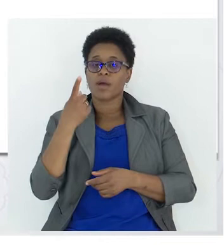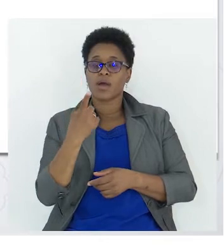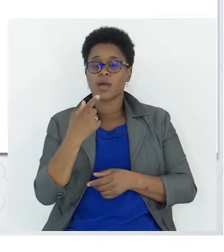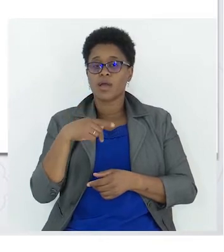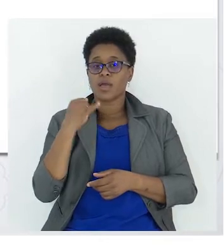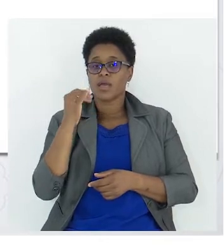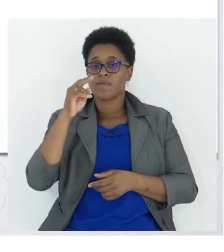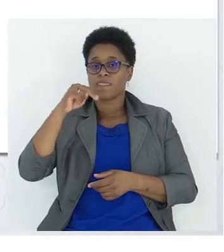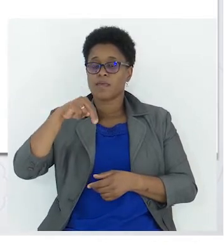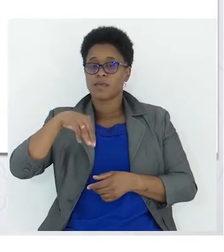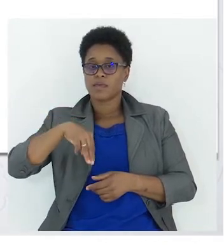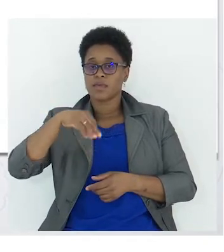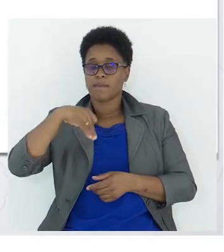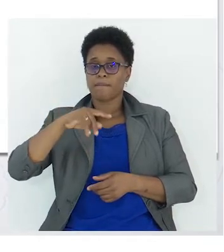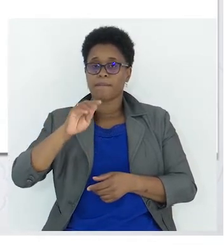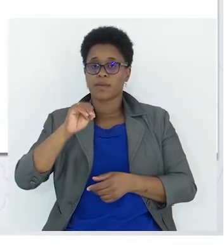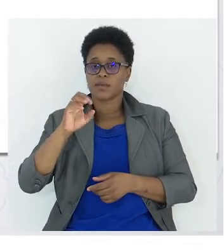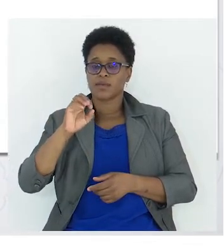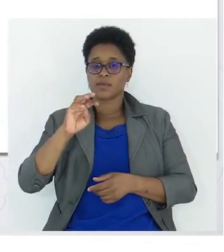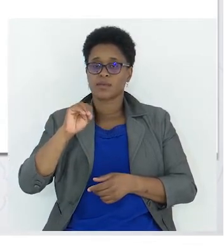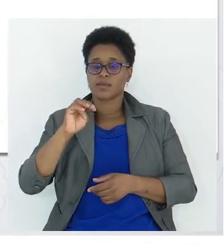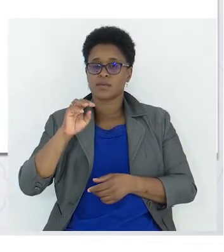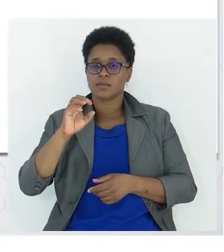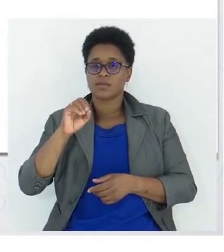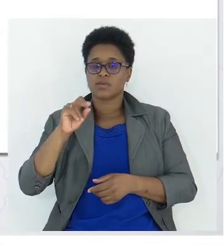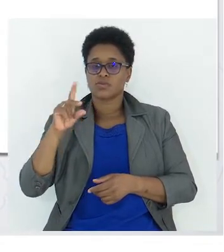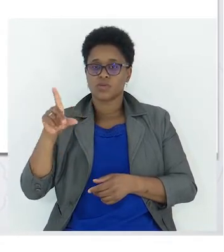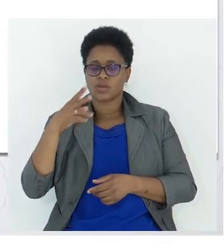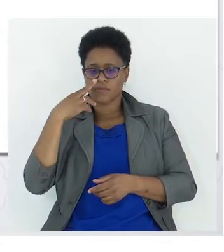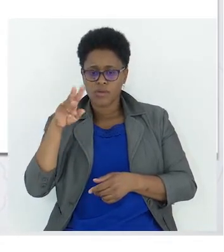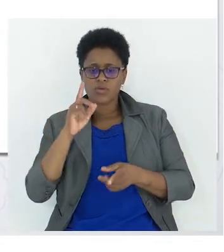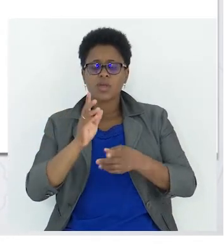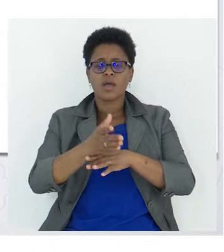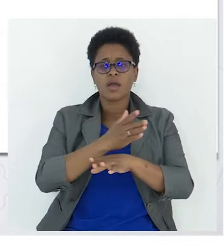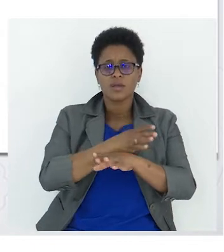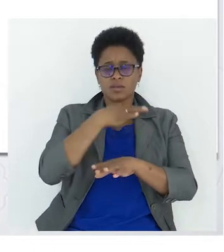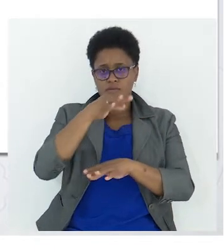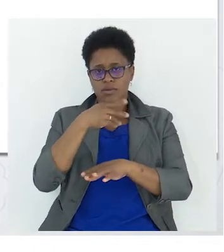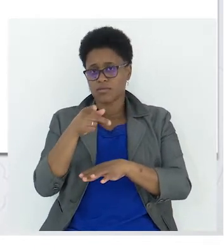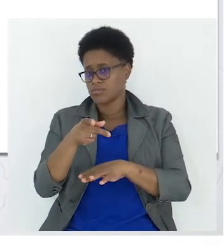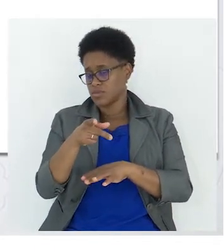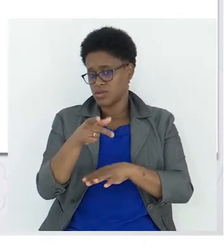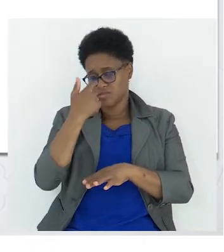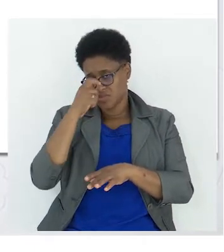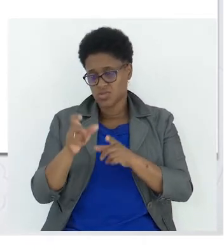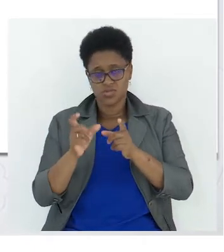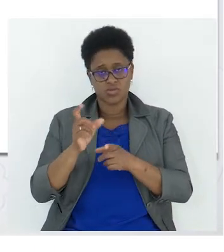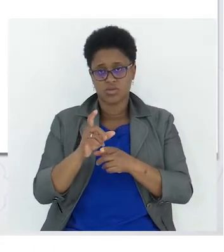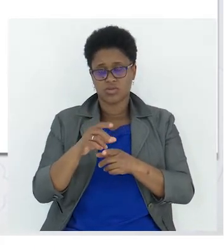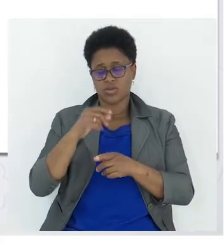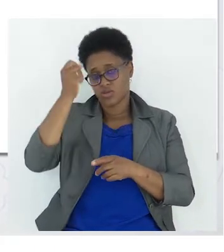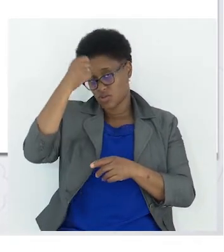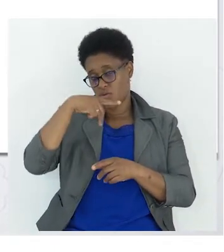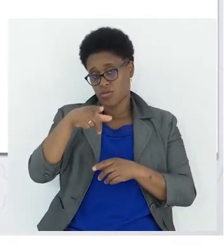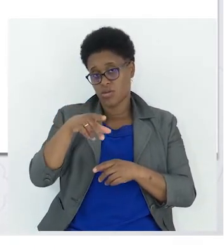Repara o que é que está antes de fala. Isto, ok? História. Não indica a pessoa. Por isso, é a forma impessoal